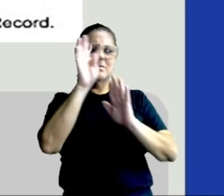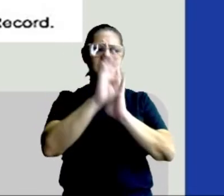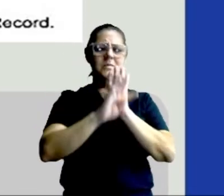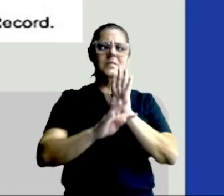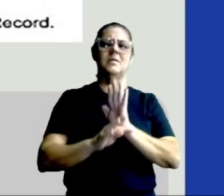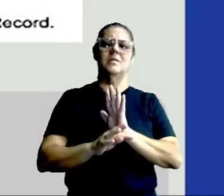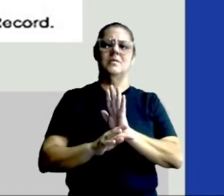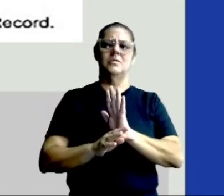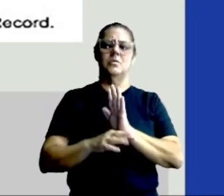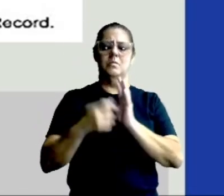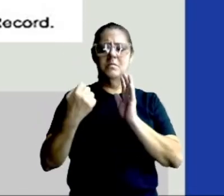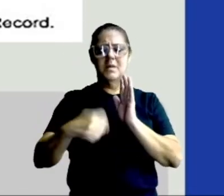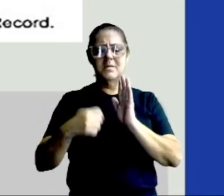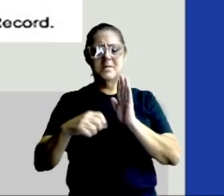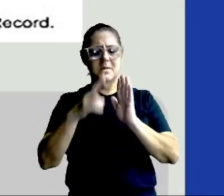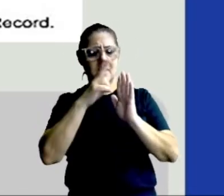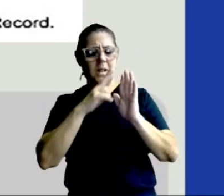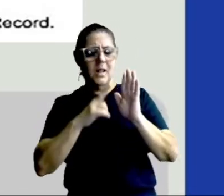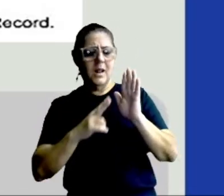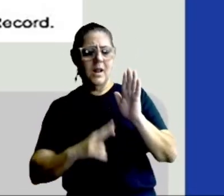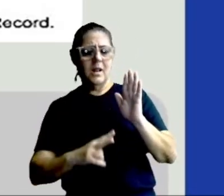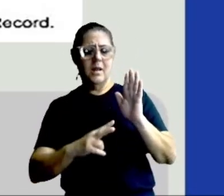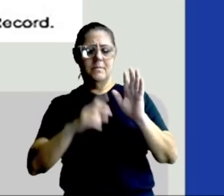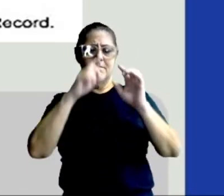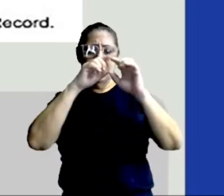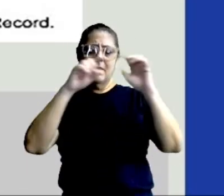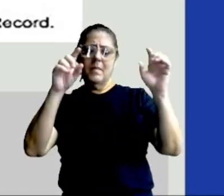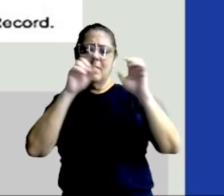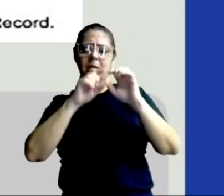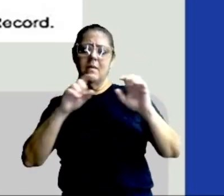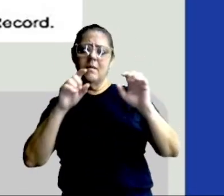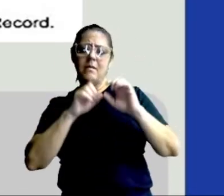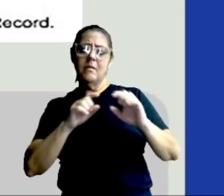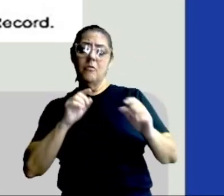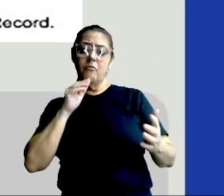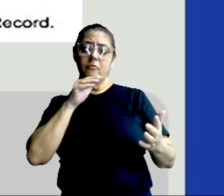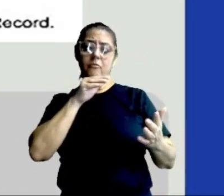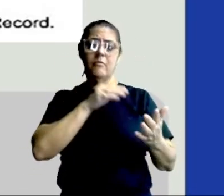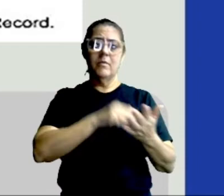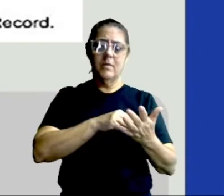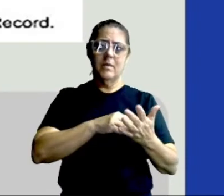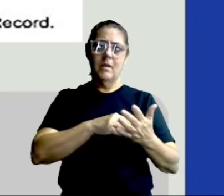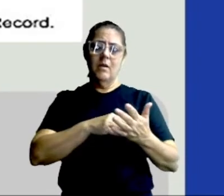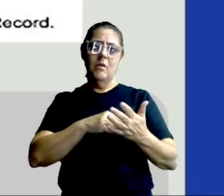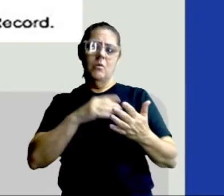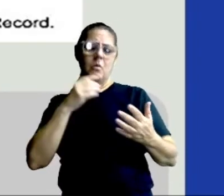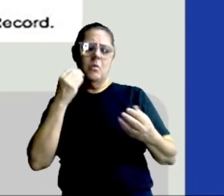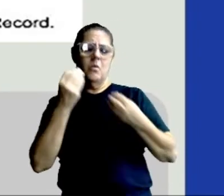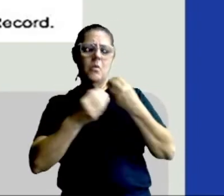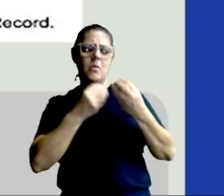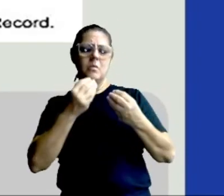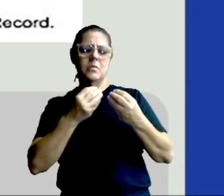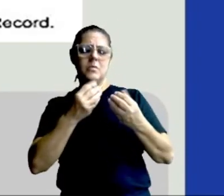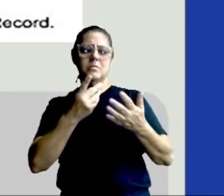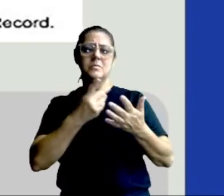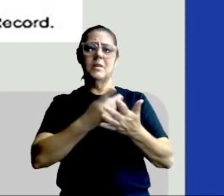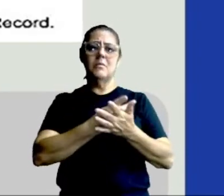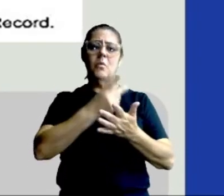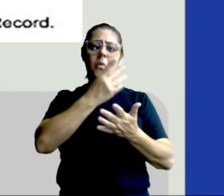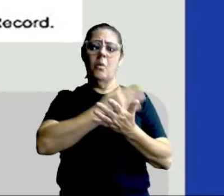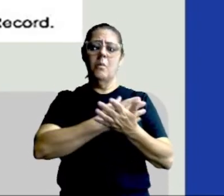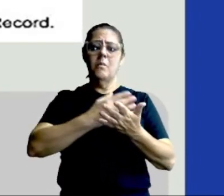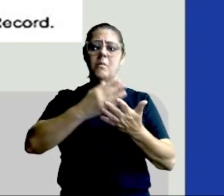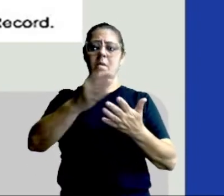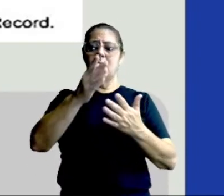a gente precisa ler cada parágrafo e aqui no final você consiga identificar onde é que está a situação Inicial